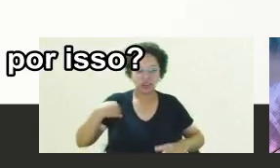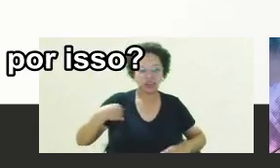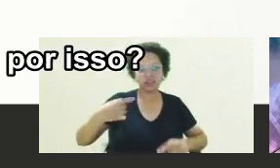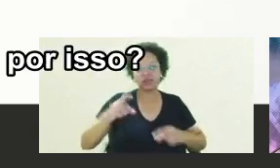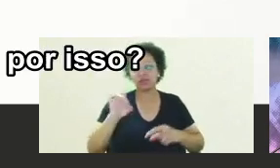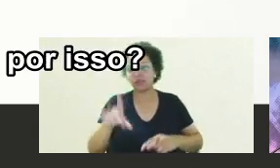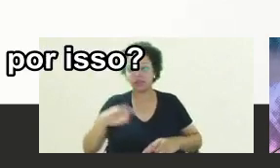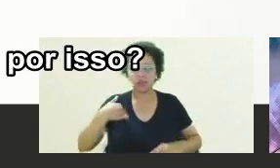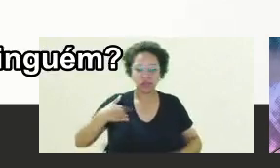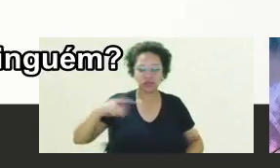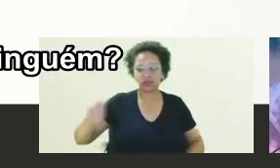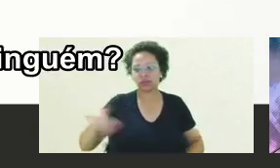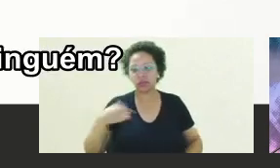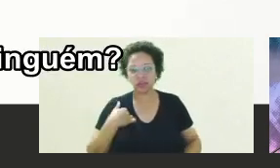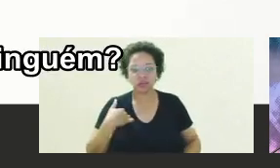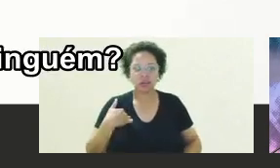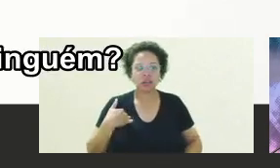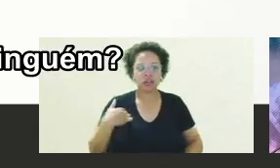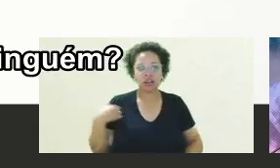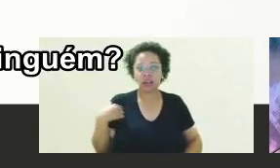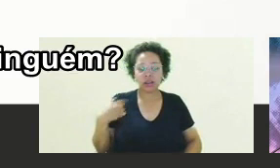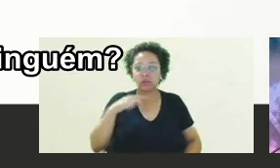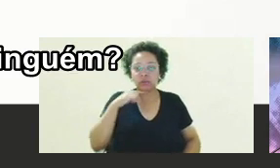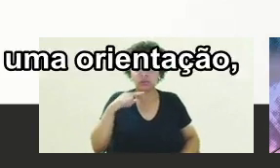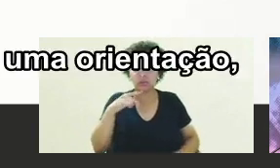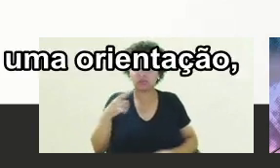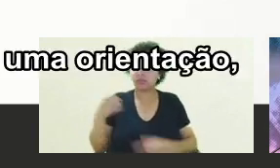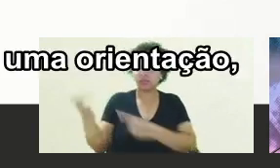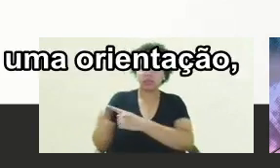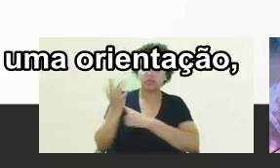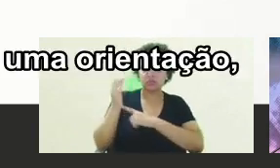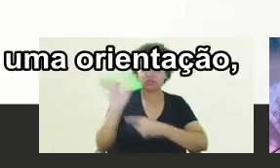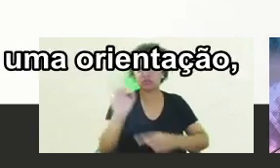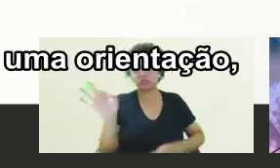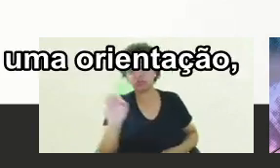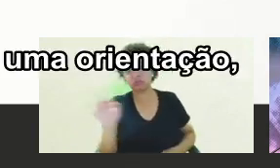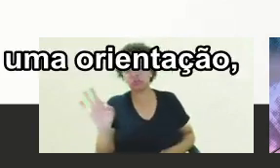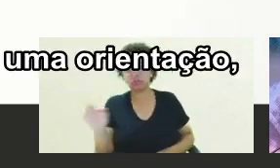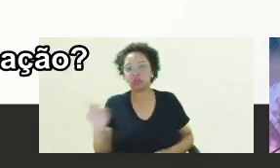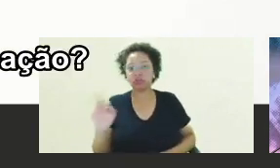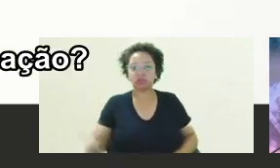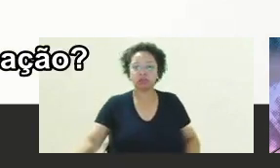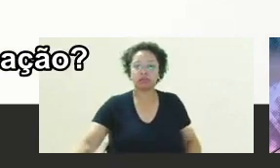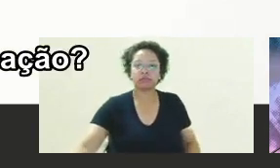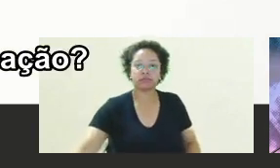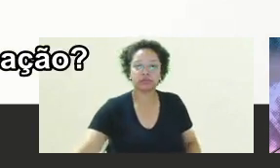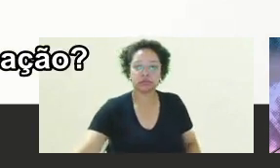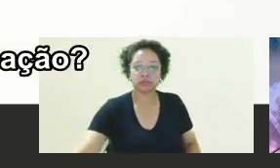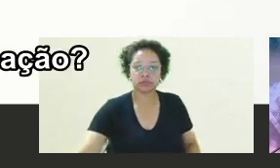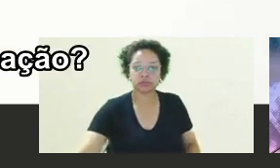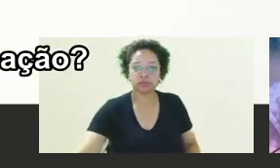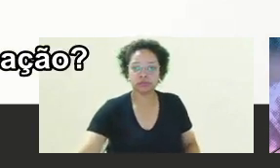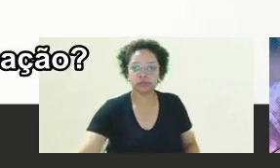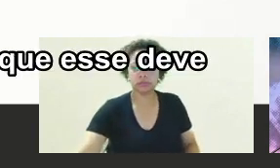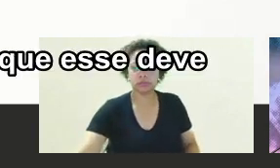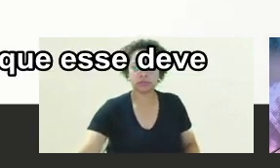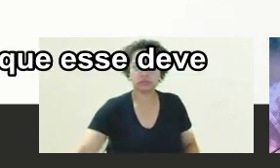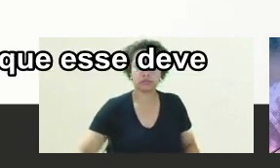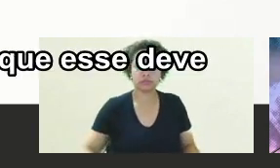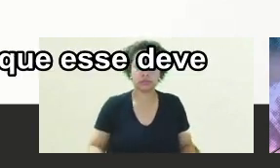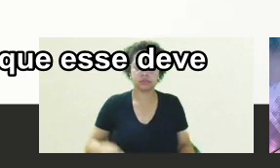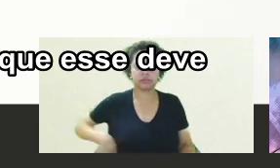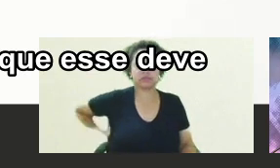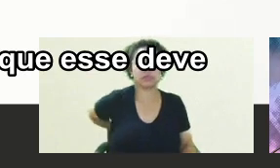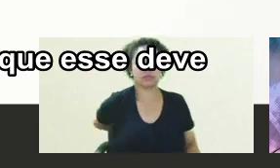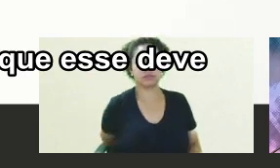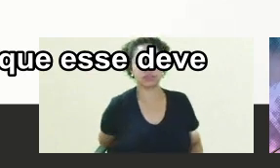responsável por isso, ele não recebe nada de ninguém, não tem que chegar uma coisa, uma orientação, uma política, uma indicação, não tem um